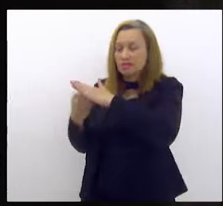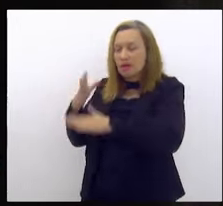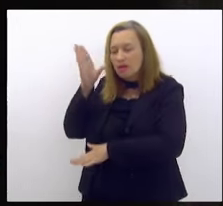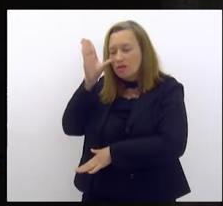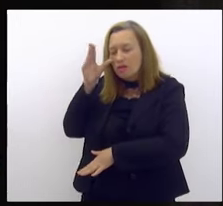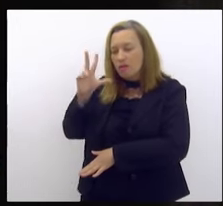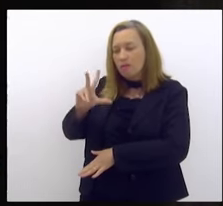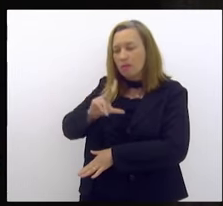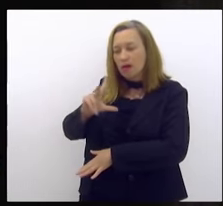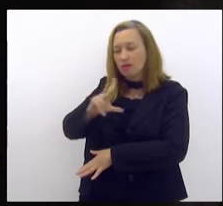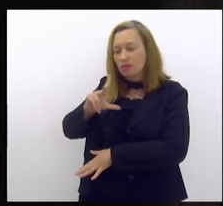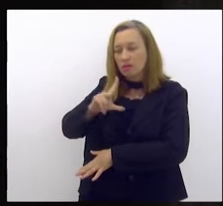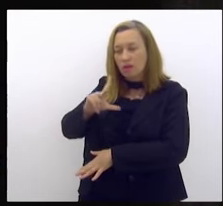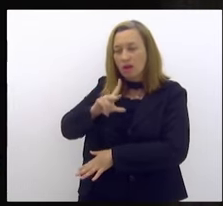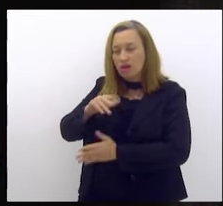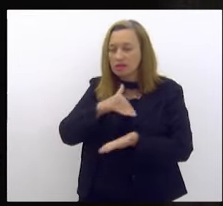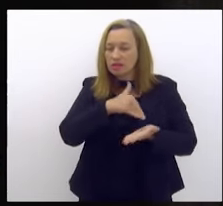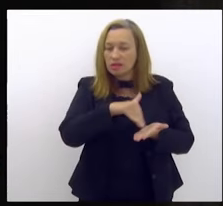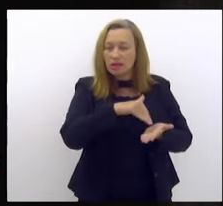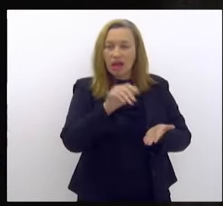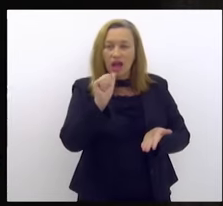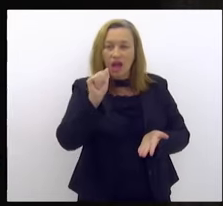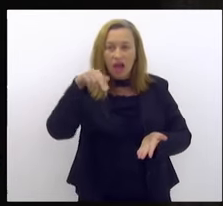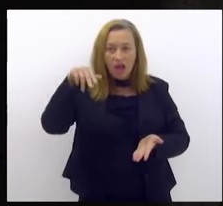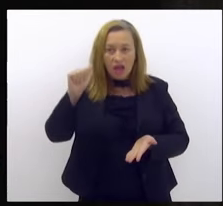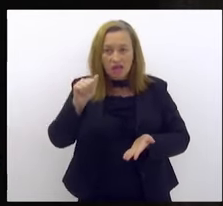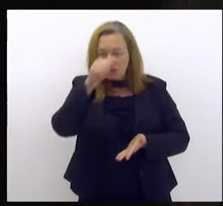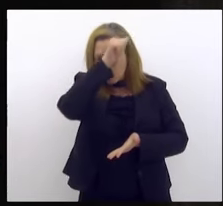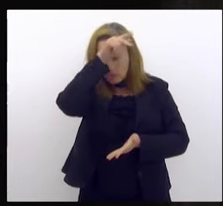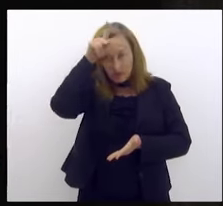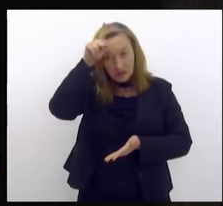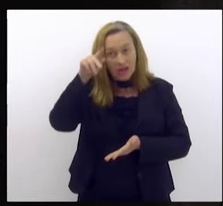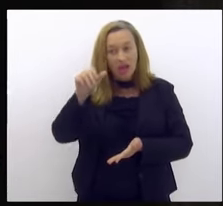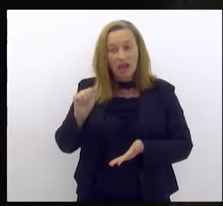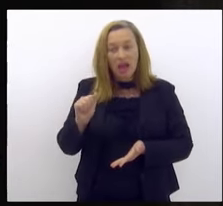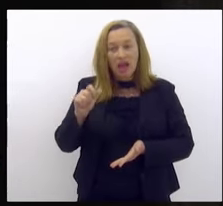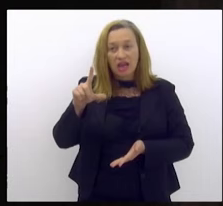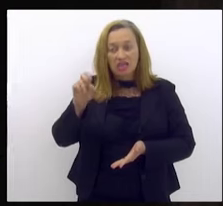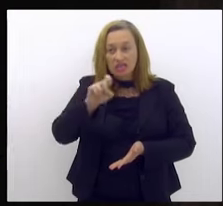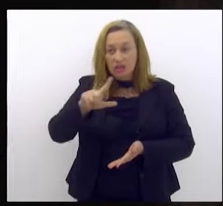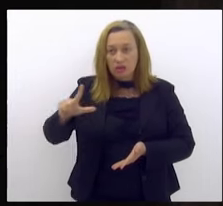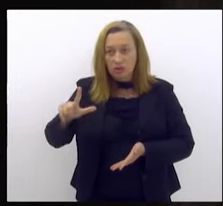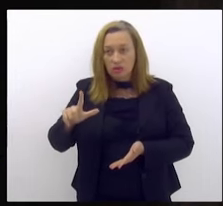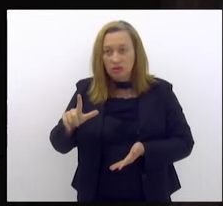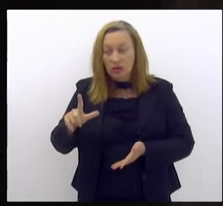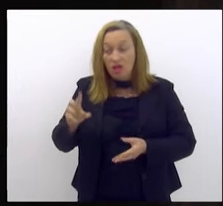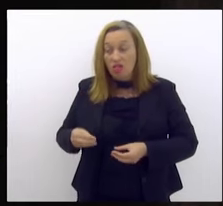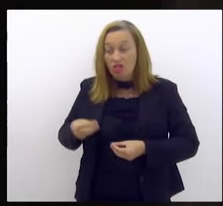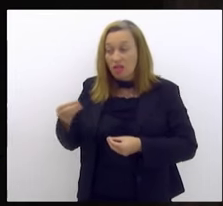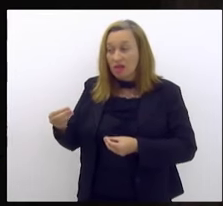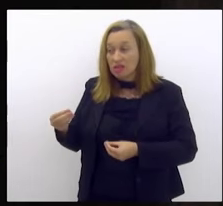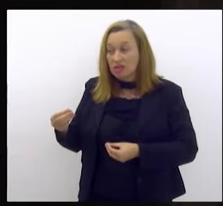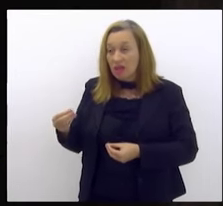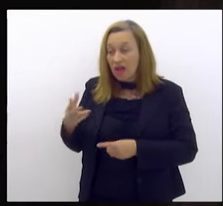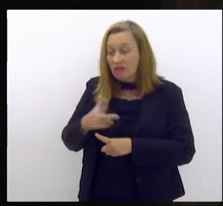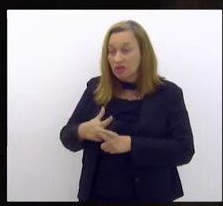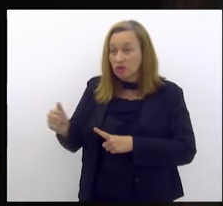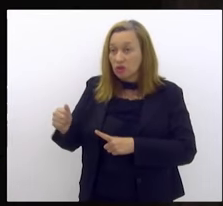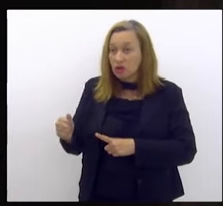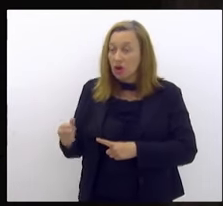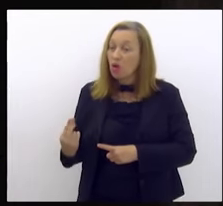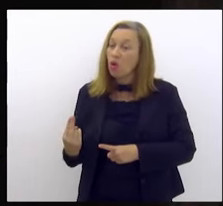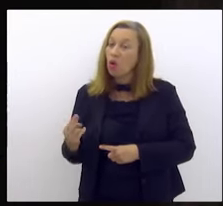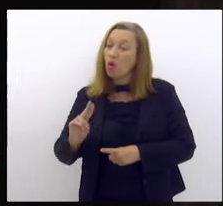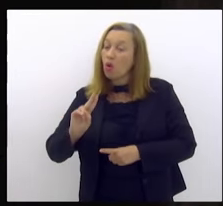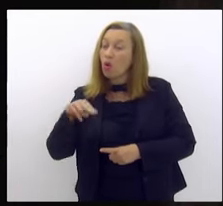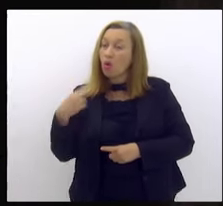da secretária Ana Maria e o prefeito Axo Grael dessem a vitória ou para Ideias ou